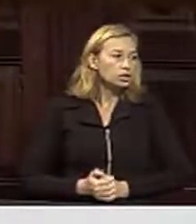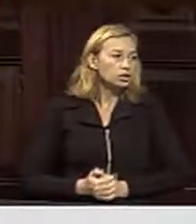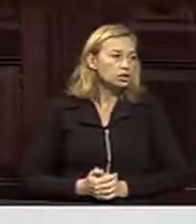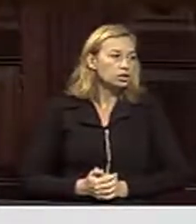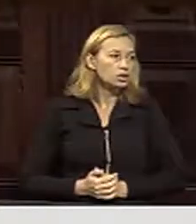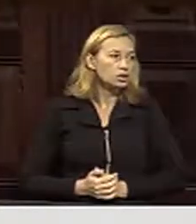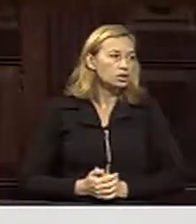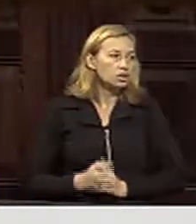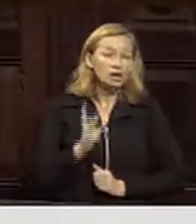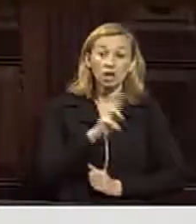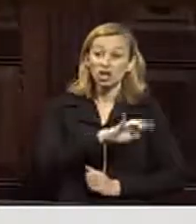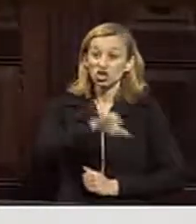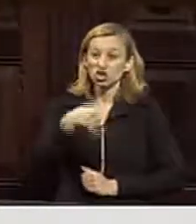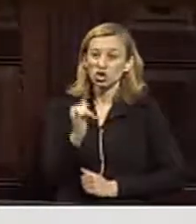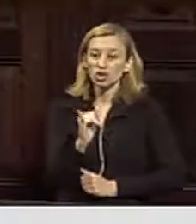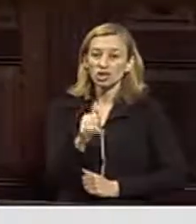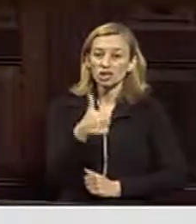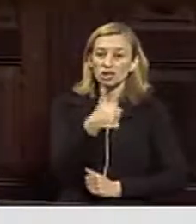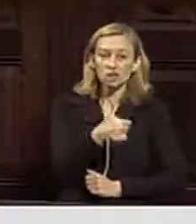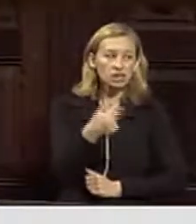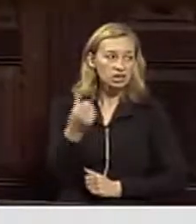RJ-116 a São Fidélis, que é a